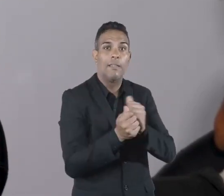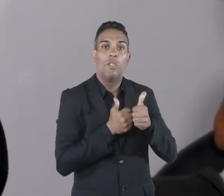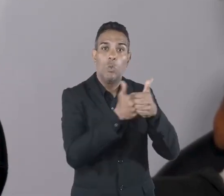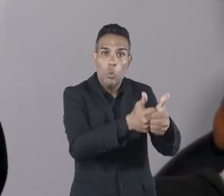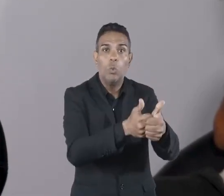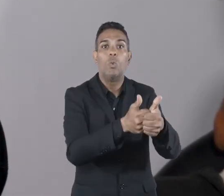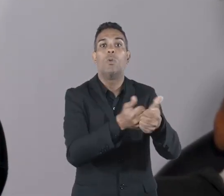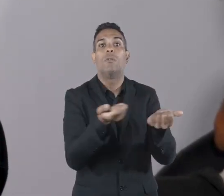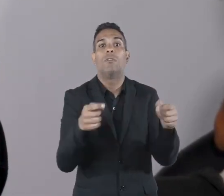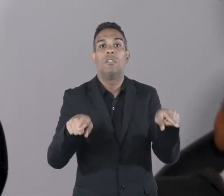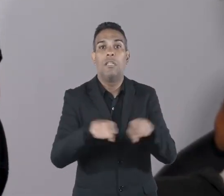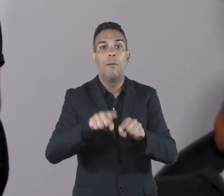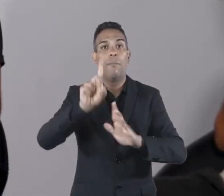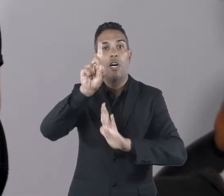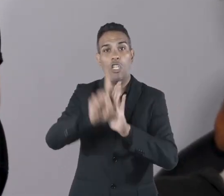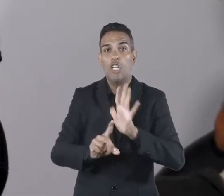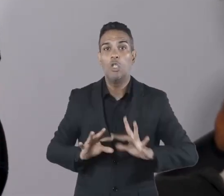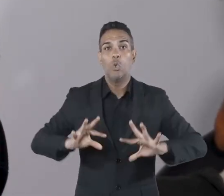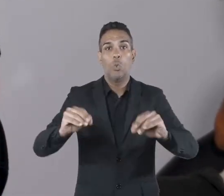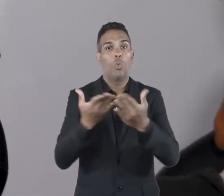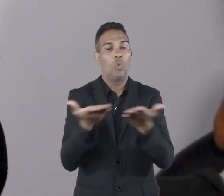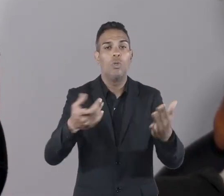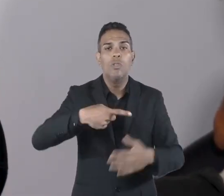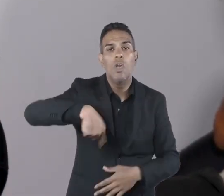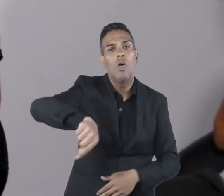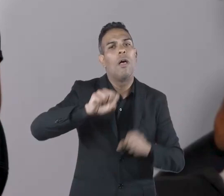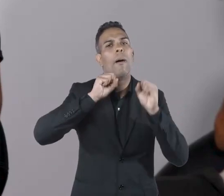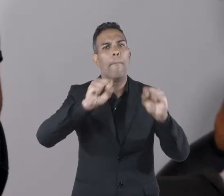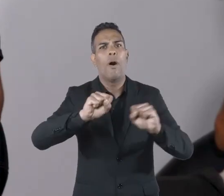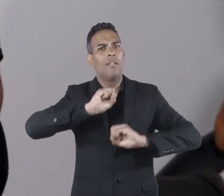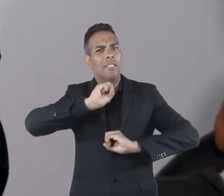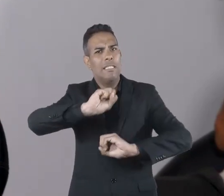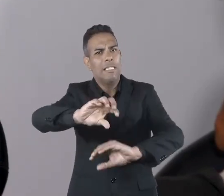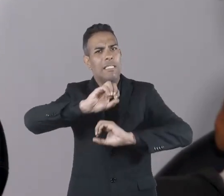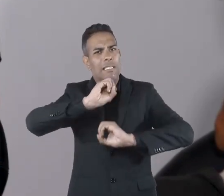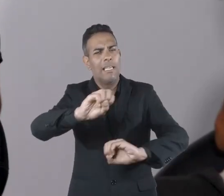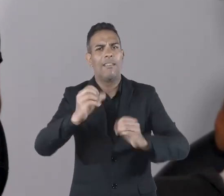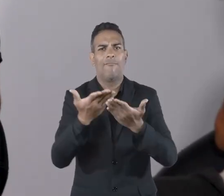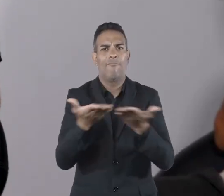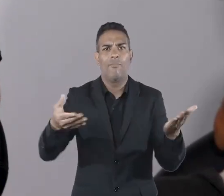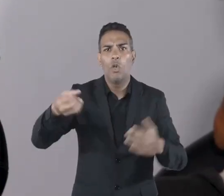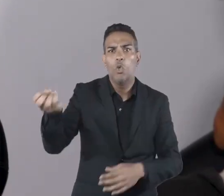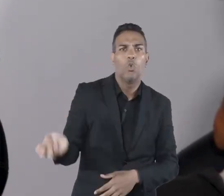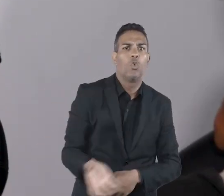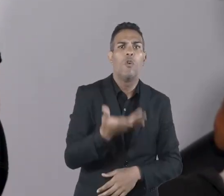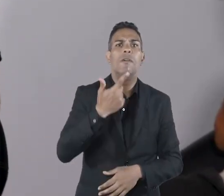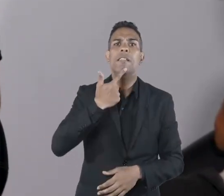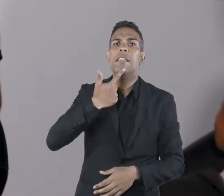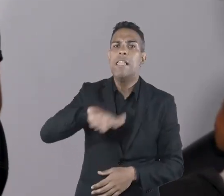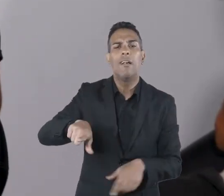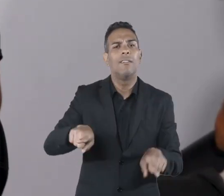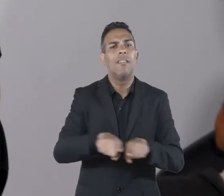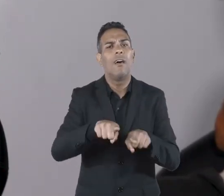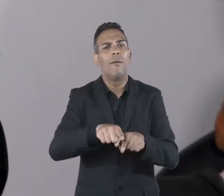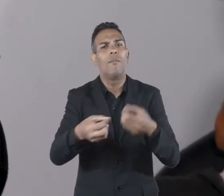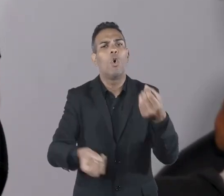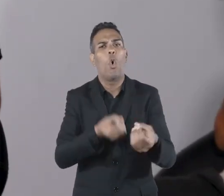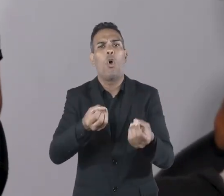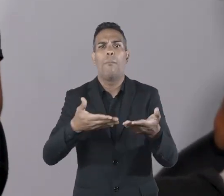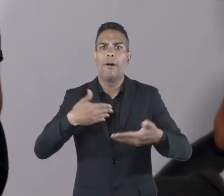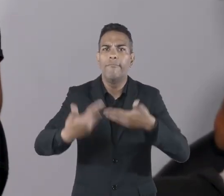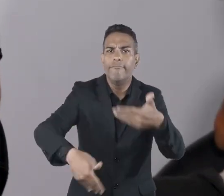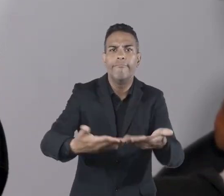cultura é língua, de que língua é veículo, de que migração é um direito de todo mundo e como é que a gente pode ensinar um